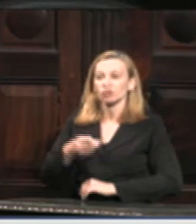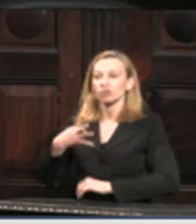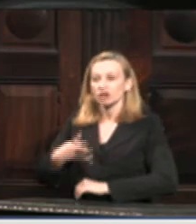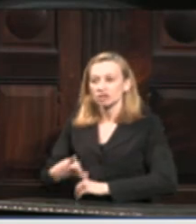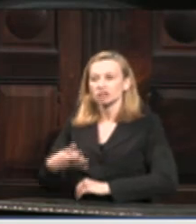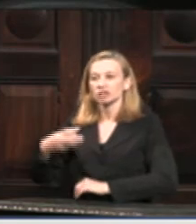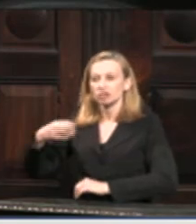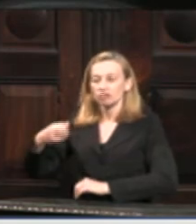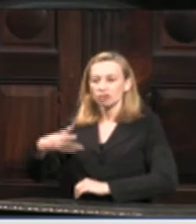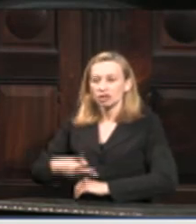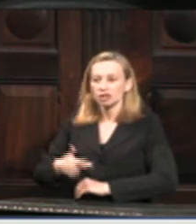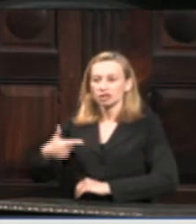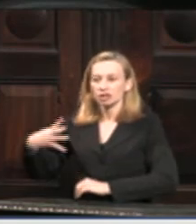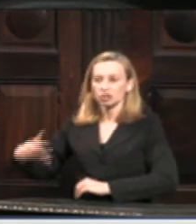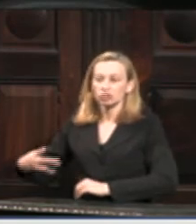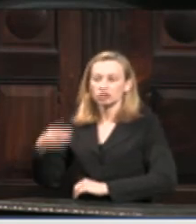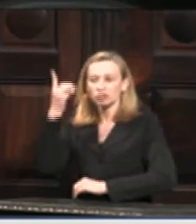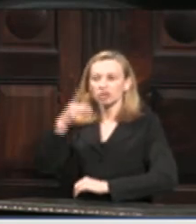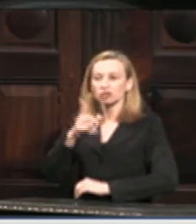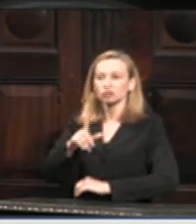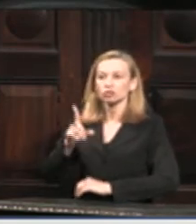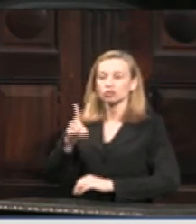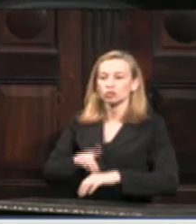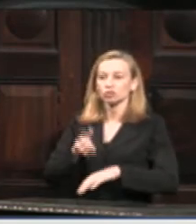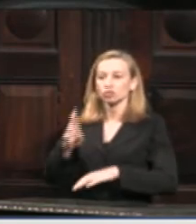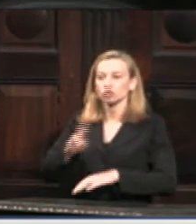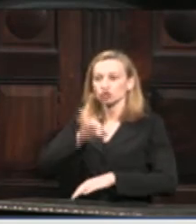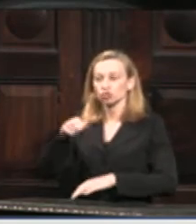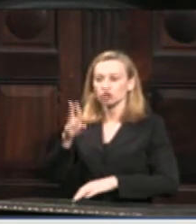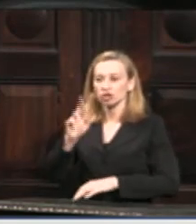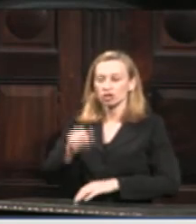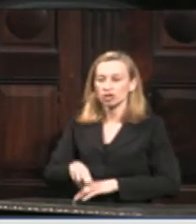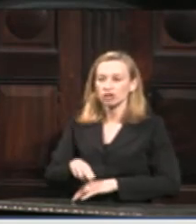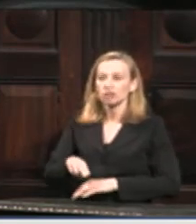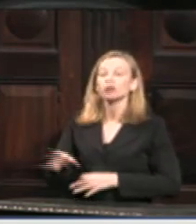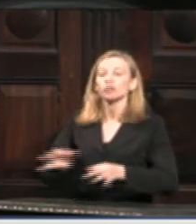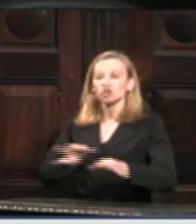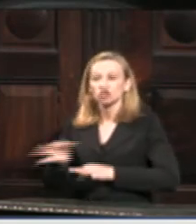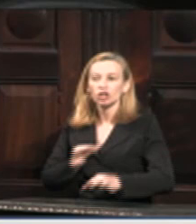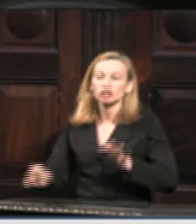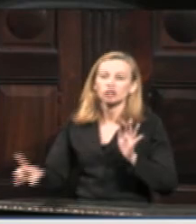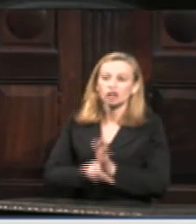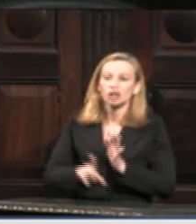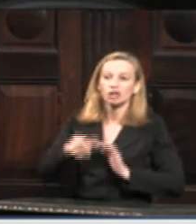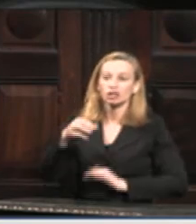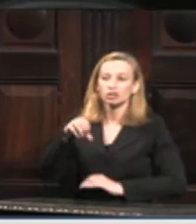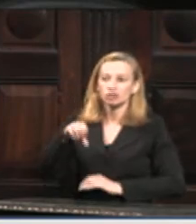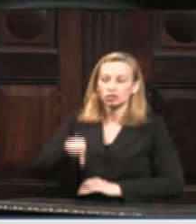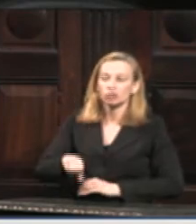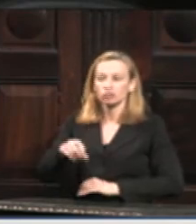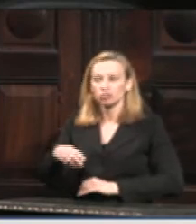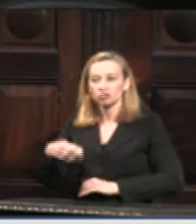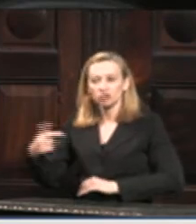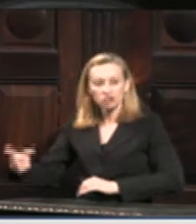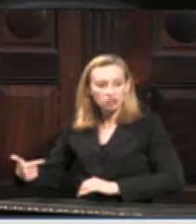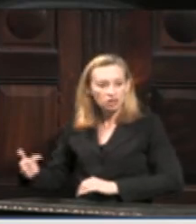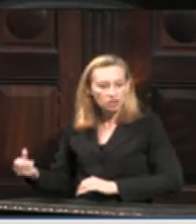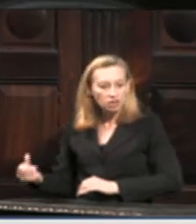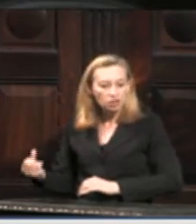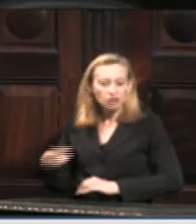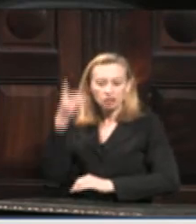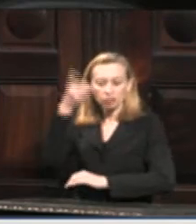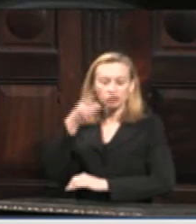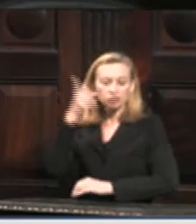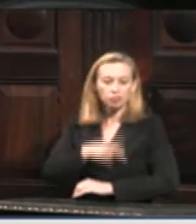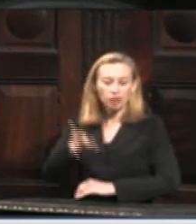de autoria do deputado Dr. Julianelli. Projeto de lei 1909 de 2016, de autoria dos deputados